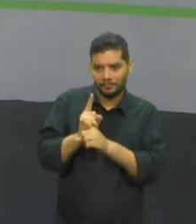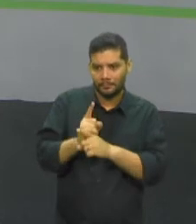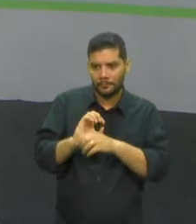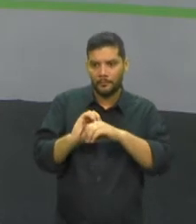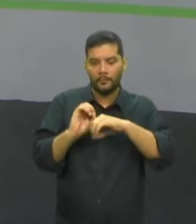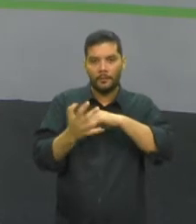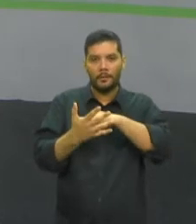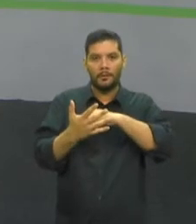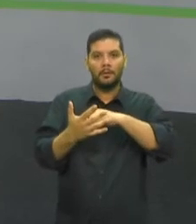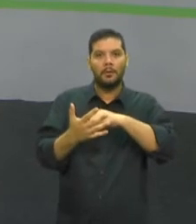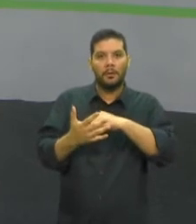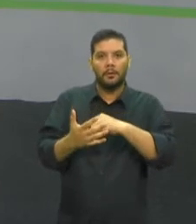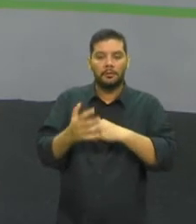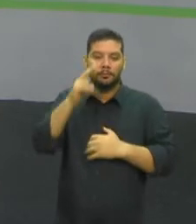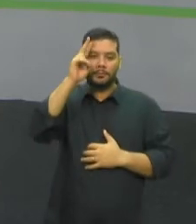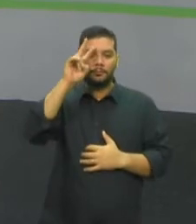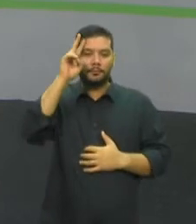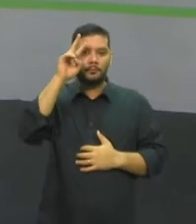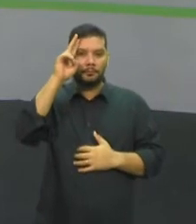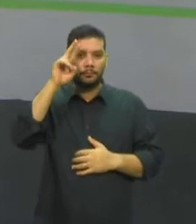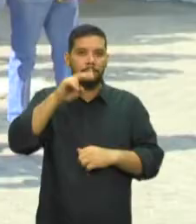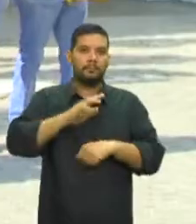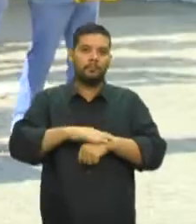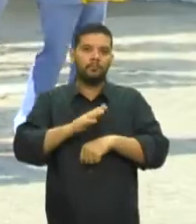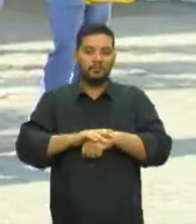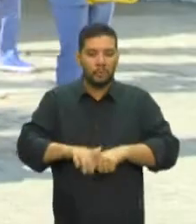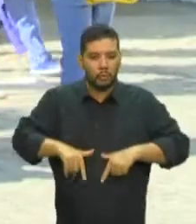Covid-19, relembram os momentos de luta.